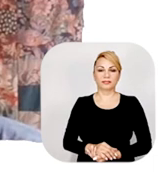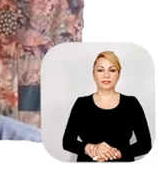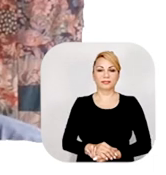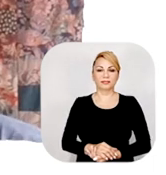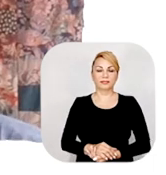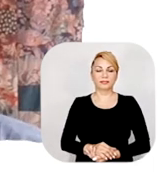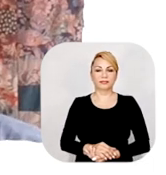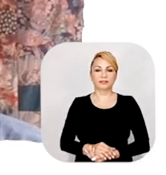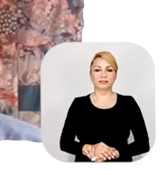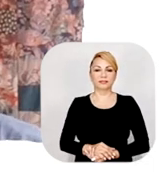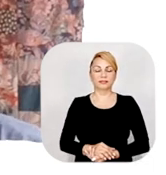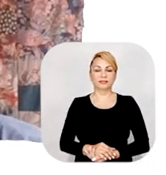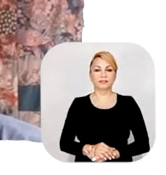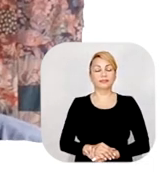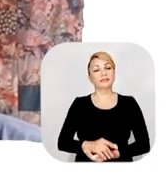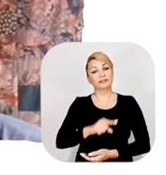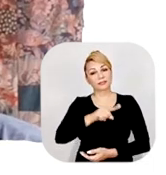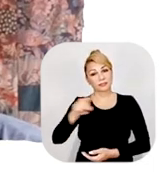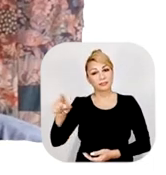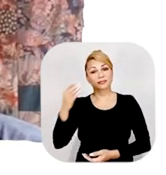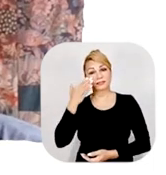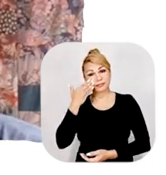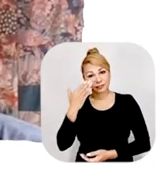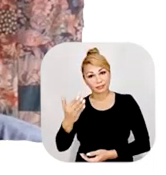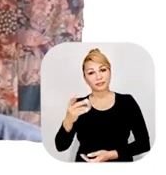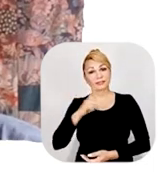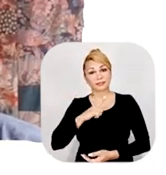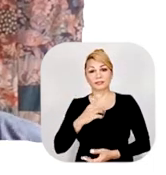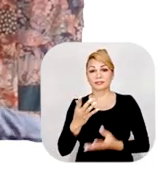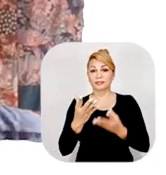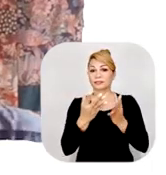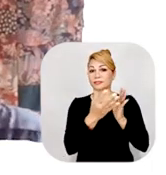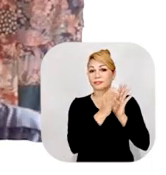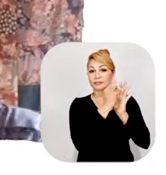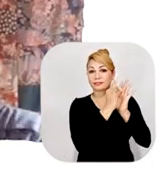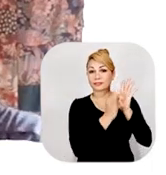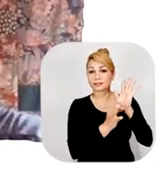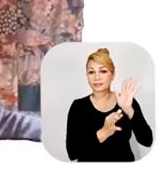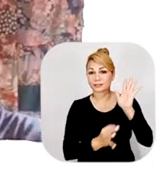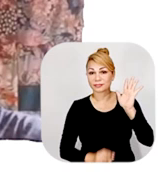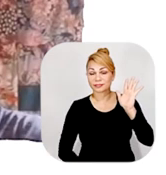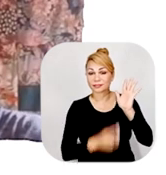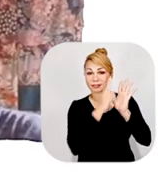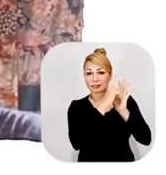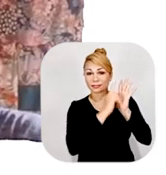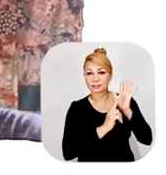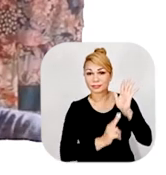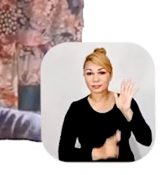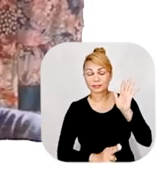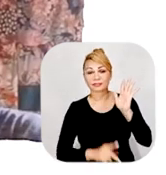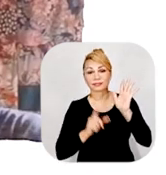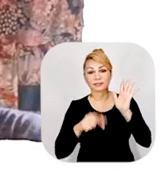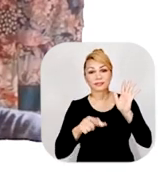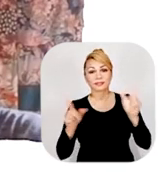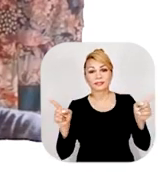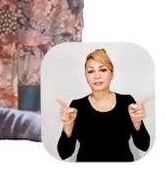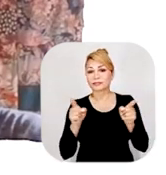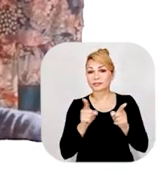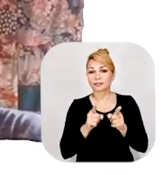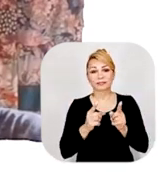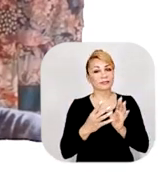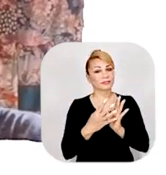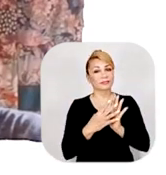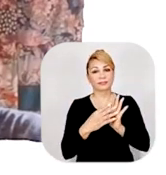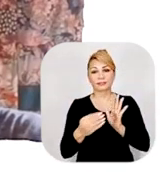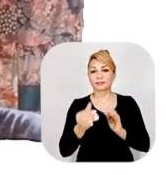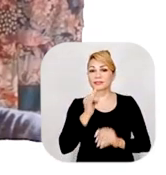Presente. Como vocês veem, são muitos nomes. Isso aí é uma amostra muito pequena das